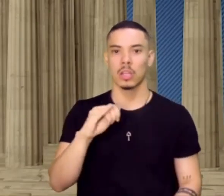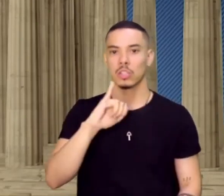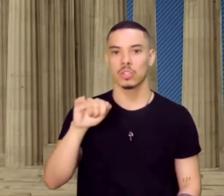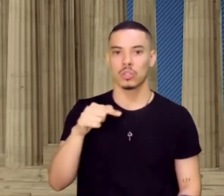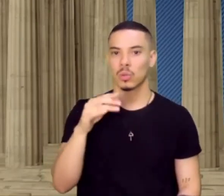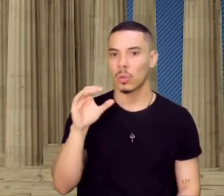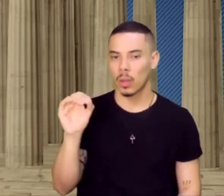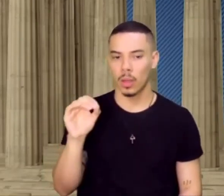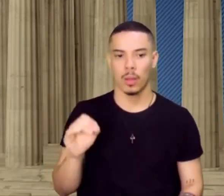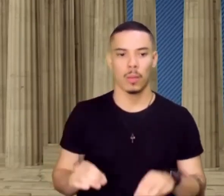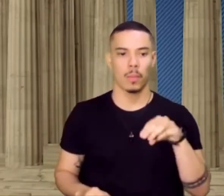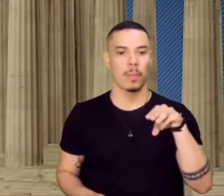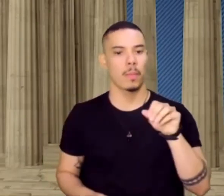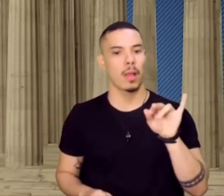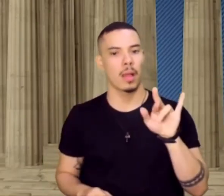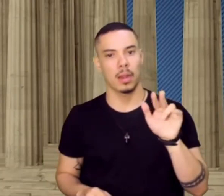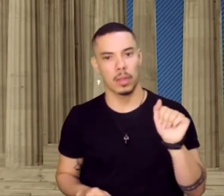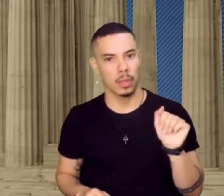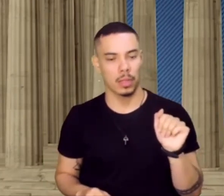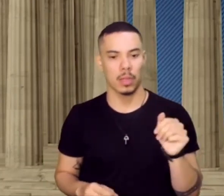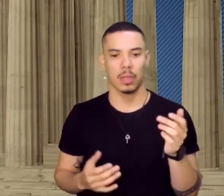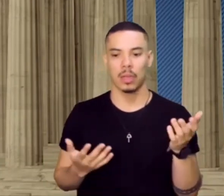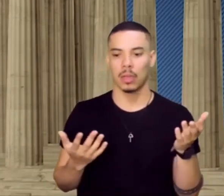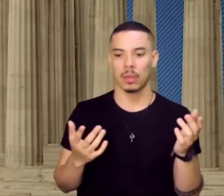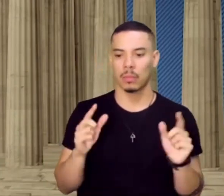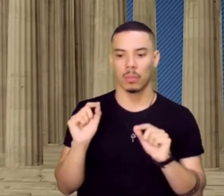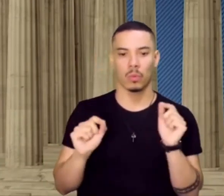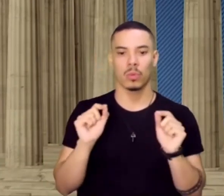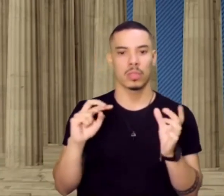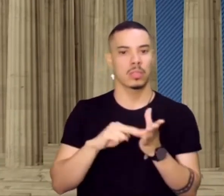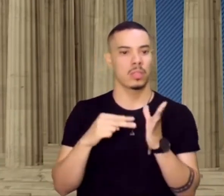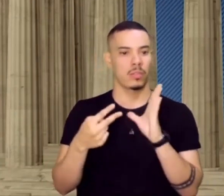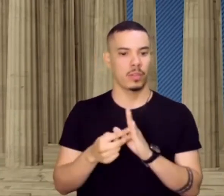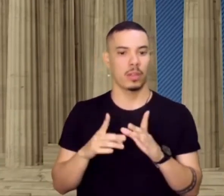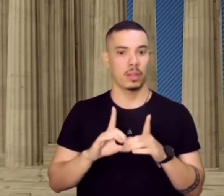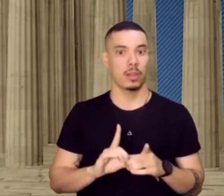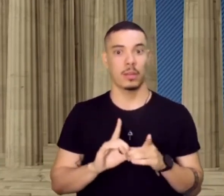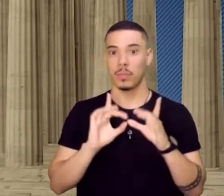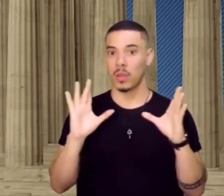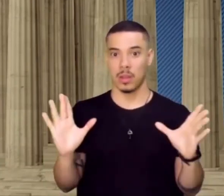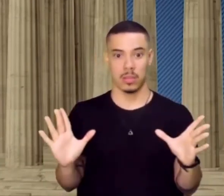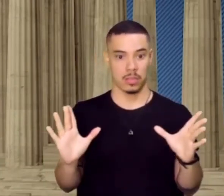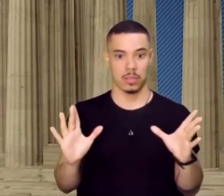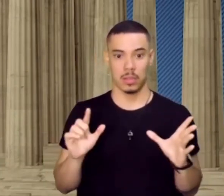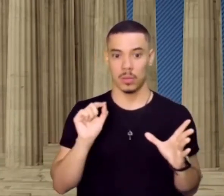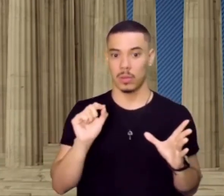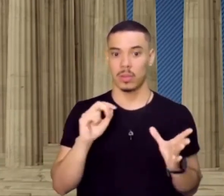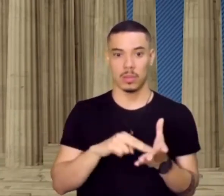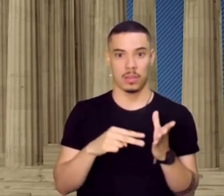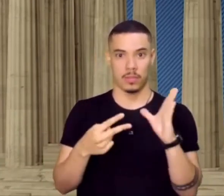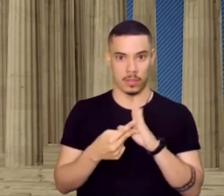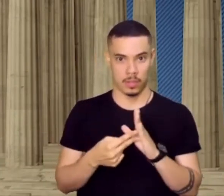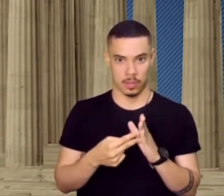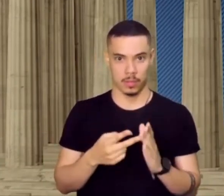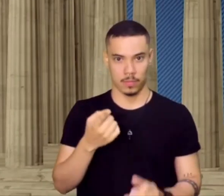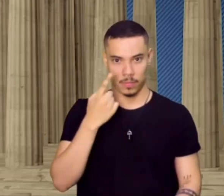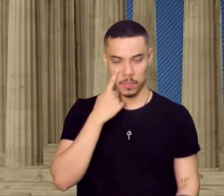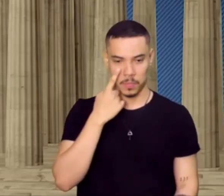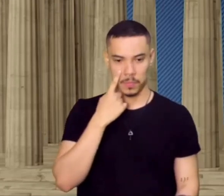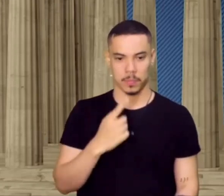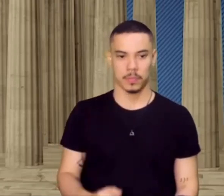Maria, Carlos, Ricardo, o que significa democracia? O que é democracia para você? Vamos lá